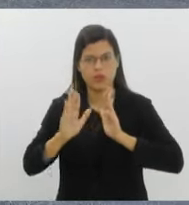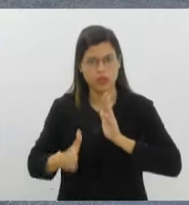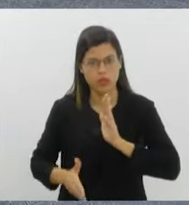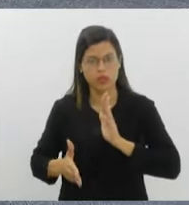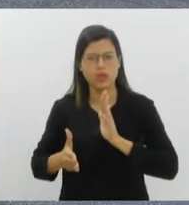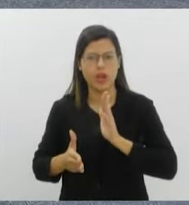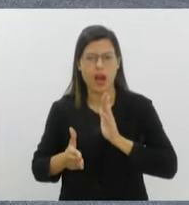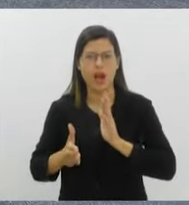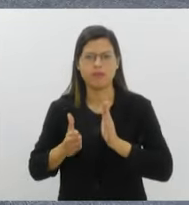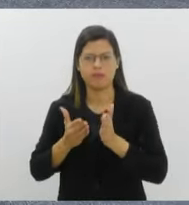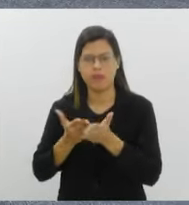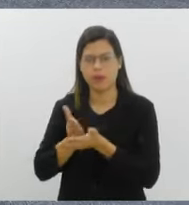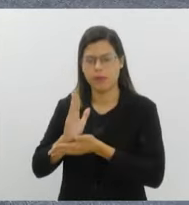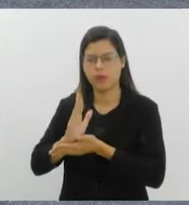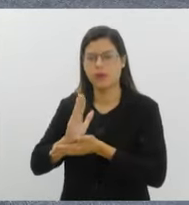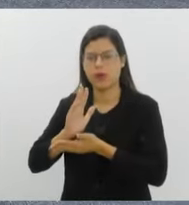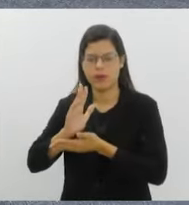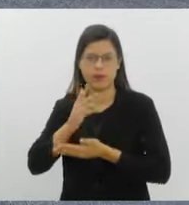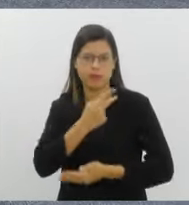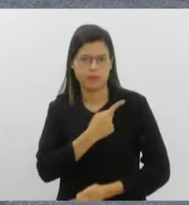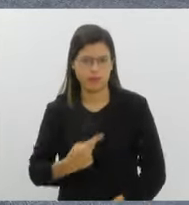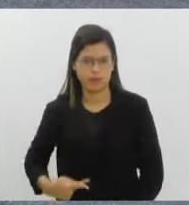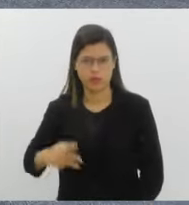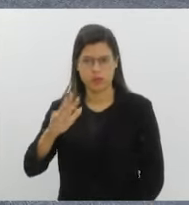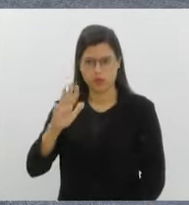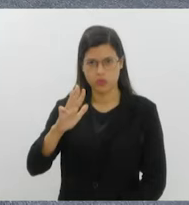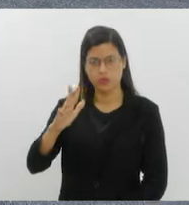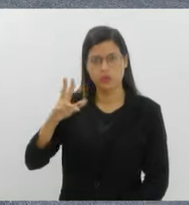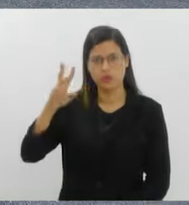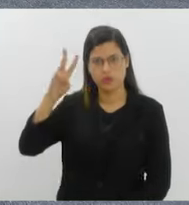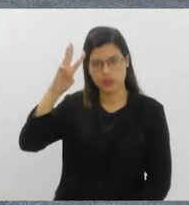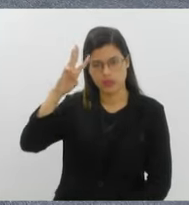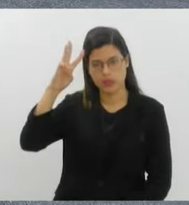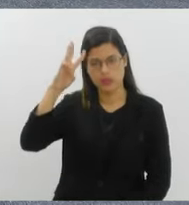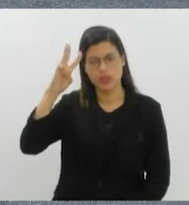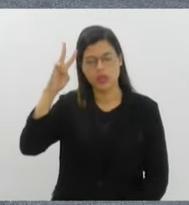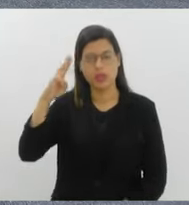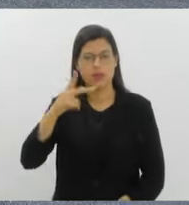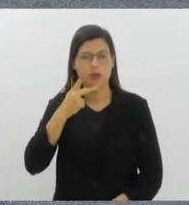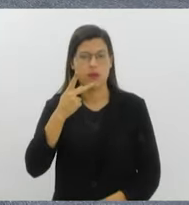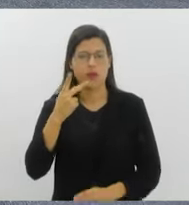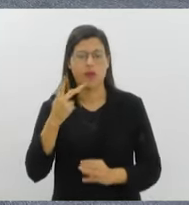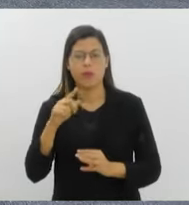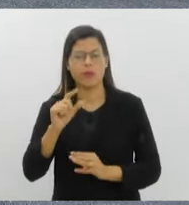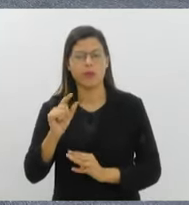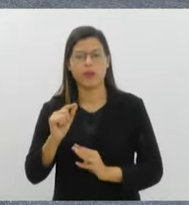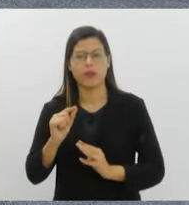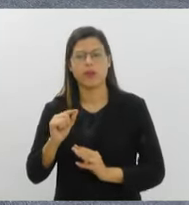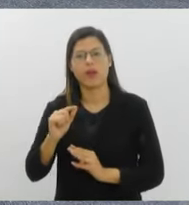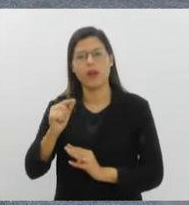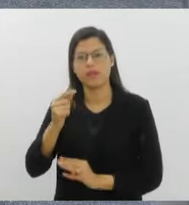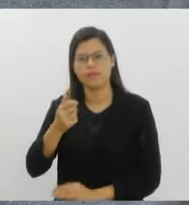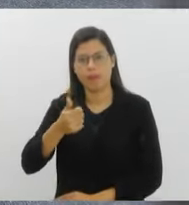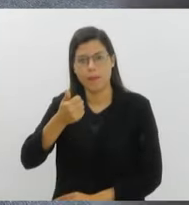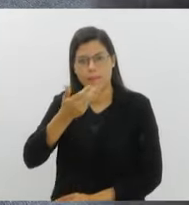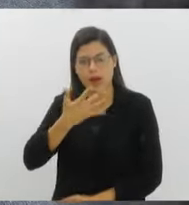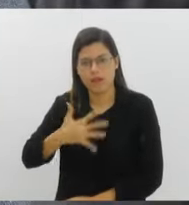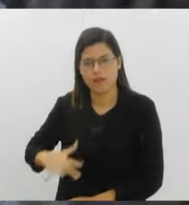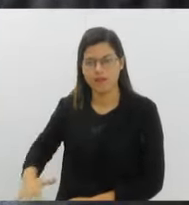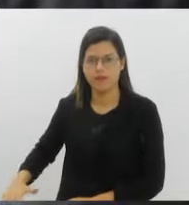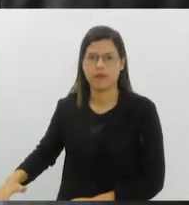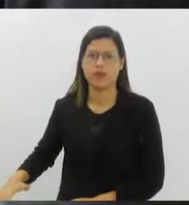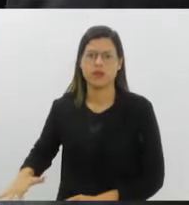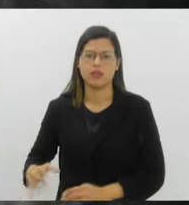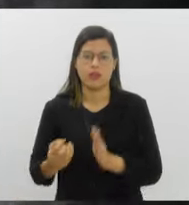presidente Lula nesta terça-feira, e que aprimora o marco legal da primeira infância e cria a Política Nacional